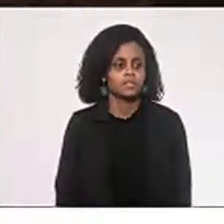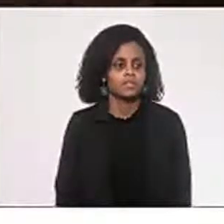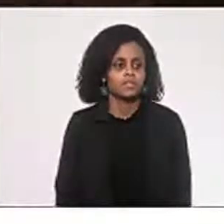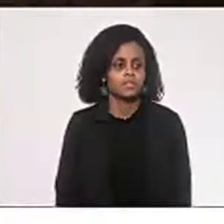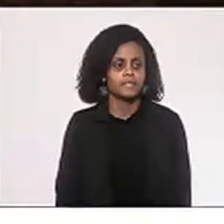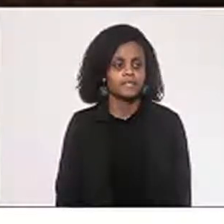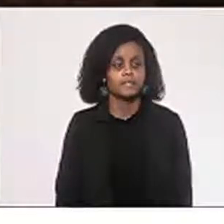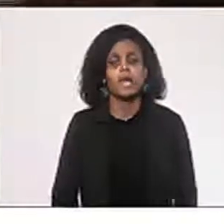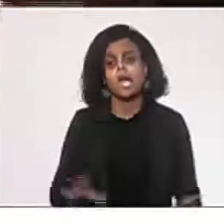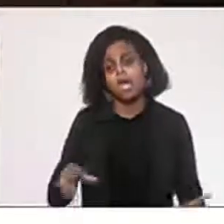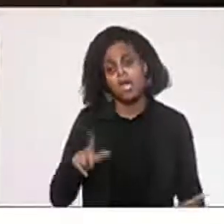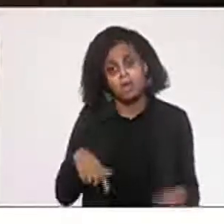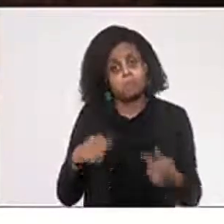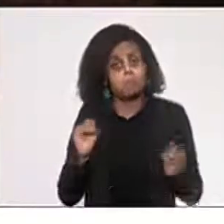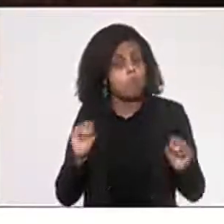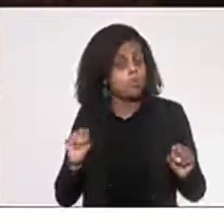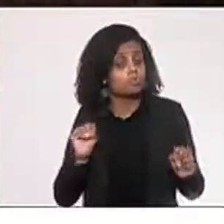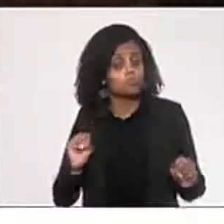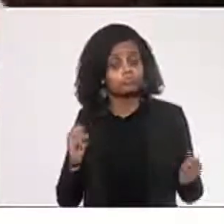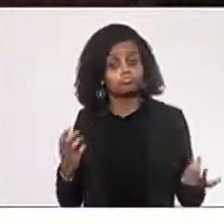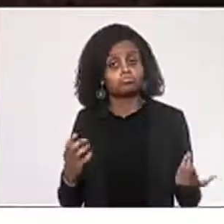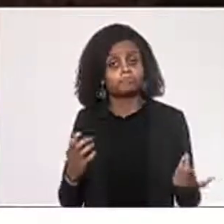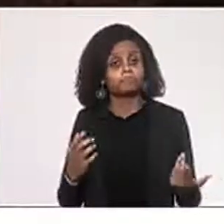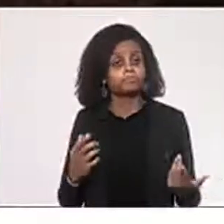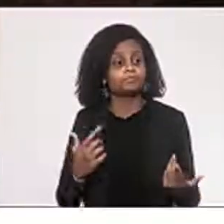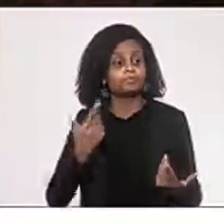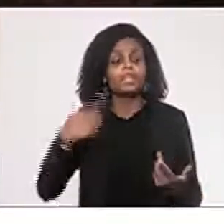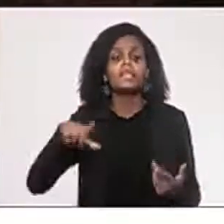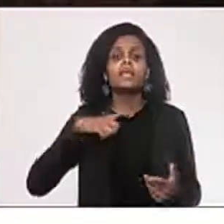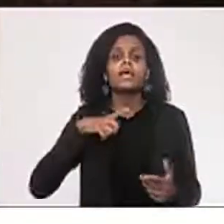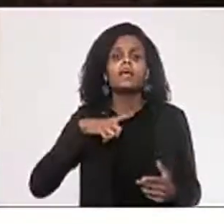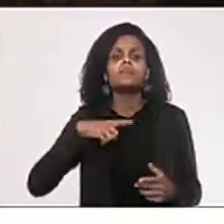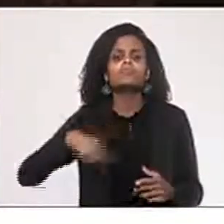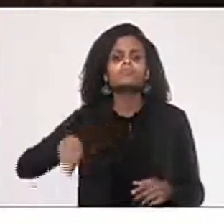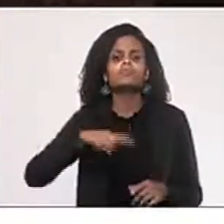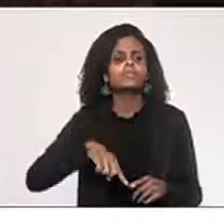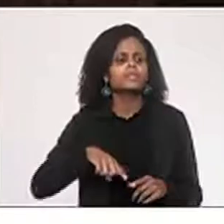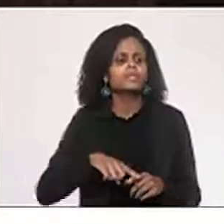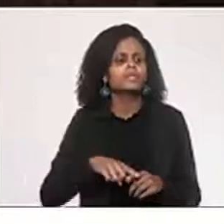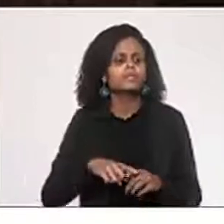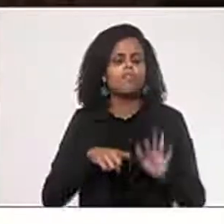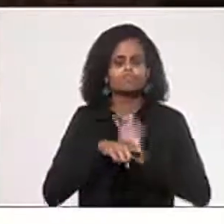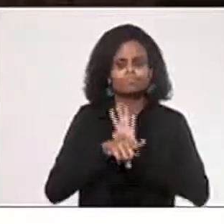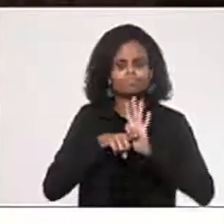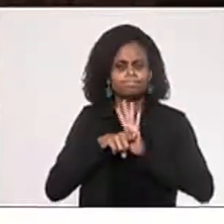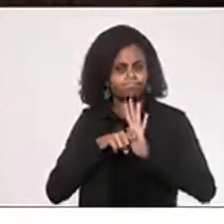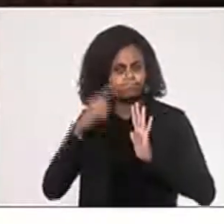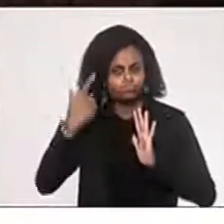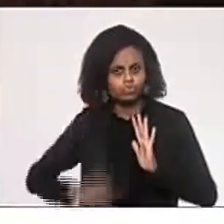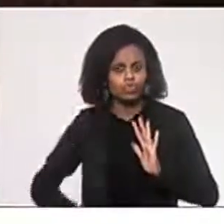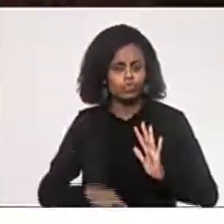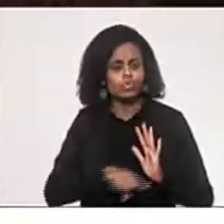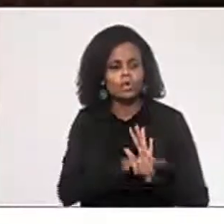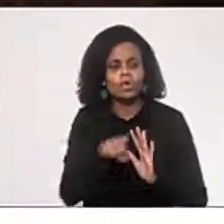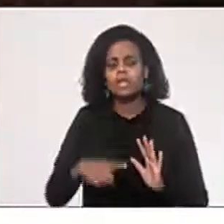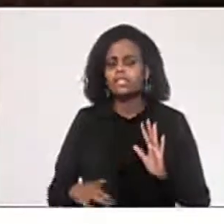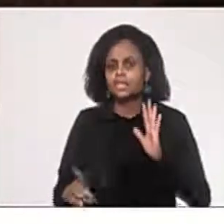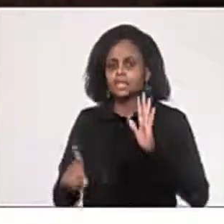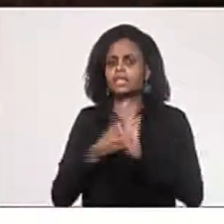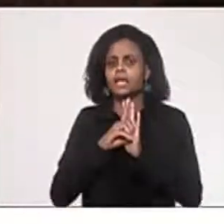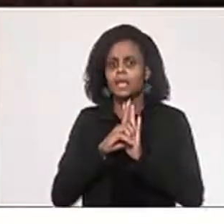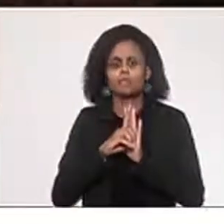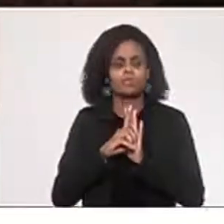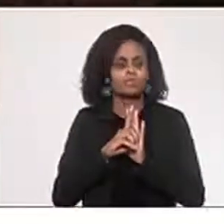É uma hipótese. E aí temos que também reanalisar esse decreto.